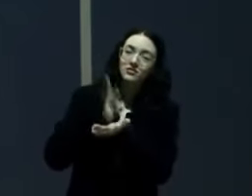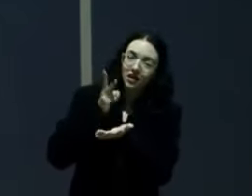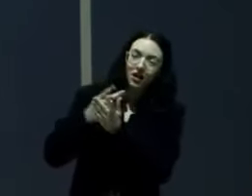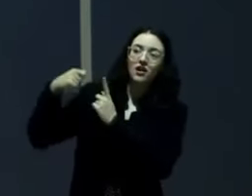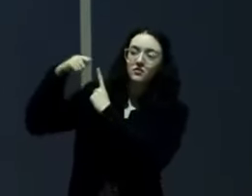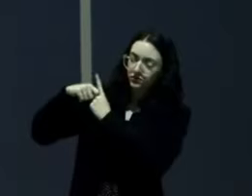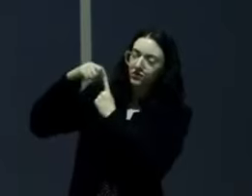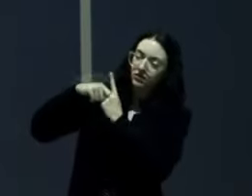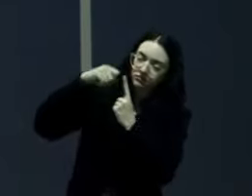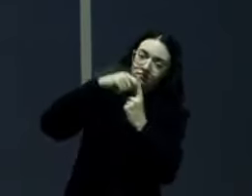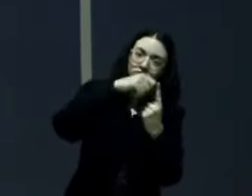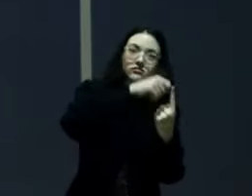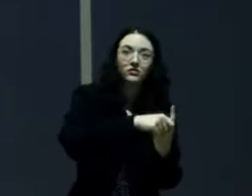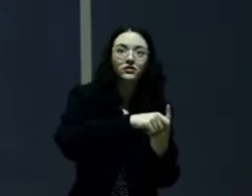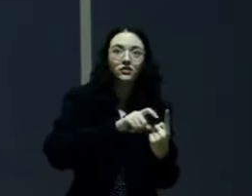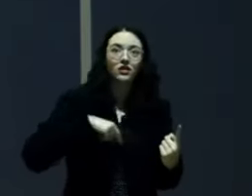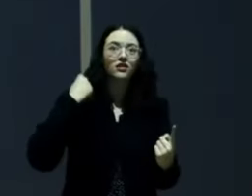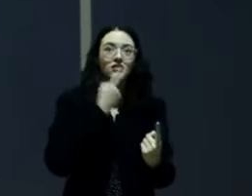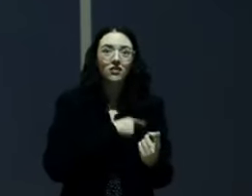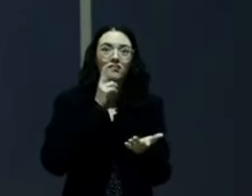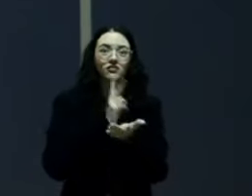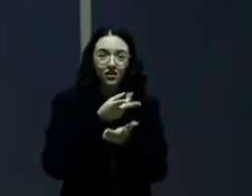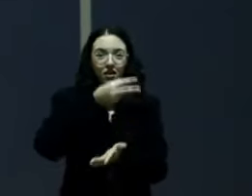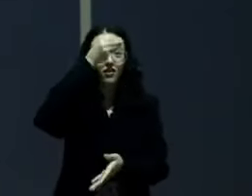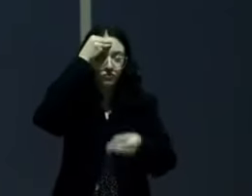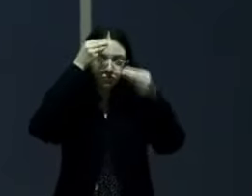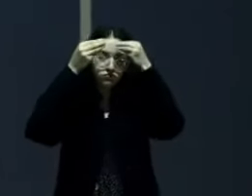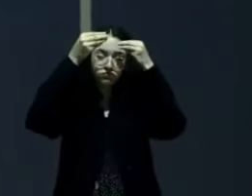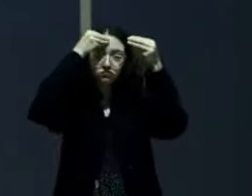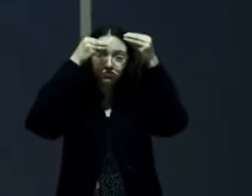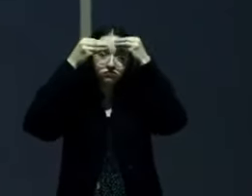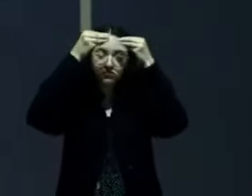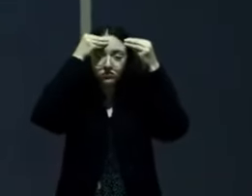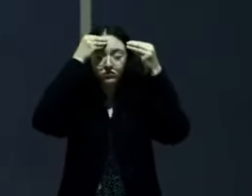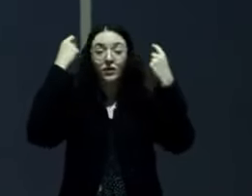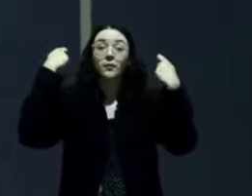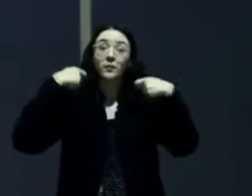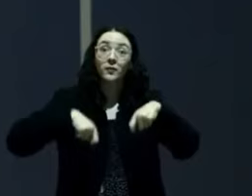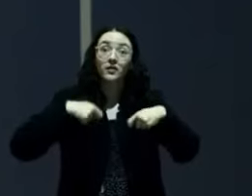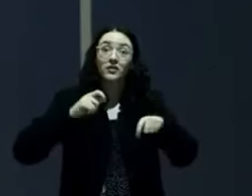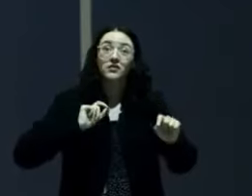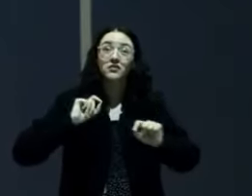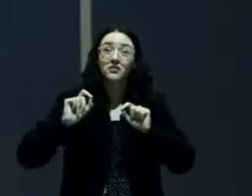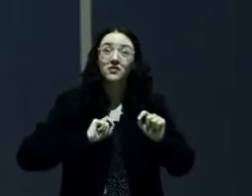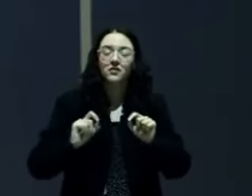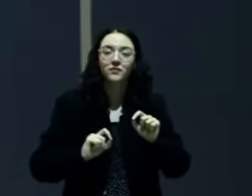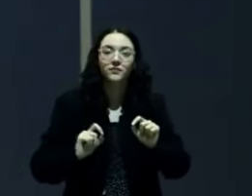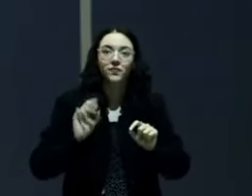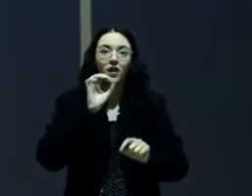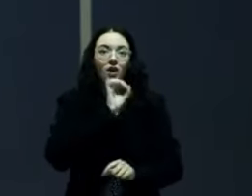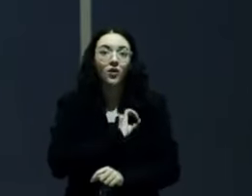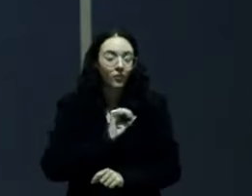às vezes pode ter se tornado mecânico. Eu e você, obreiros também,